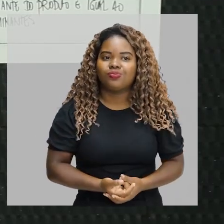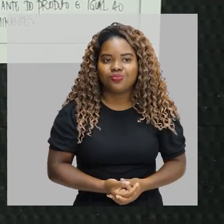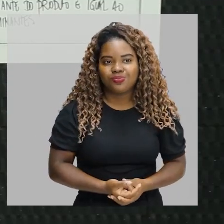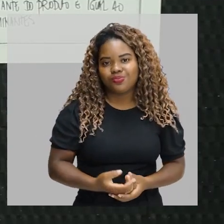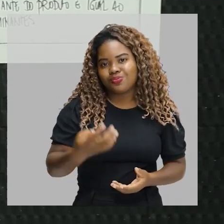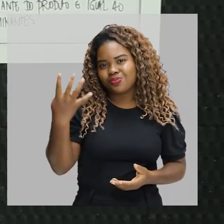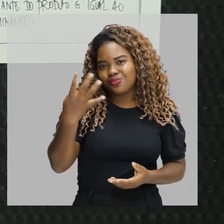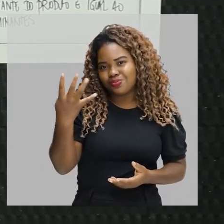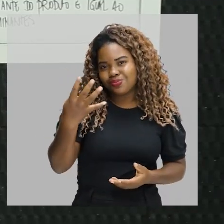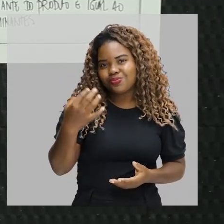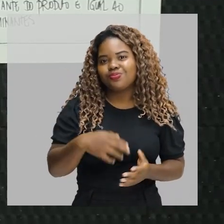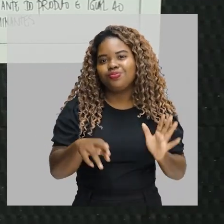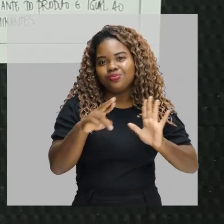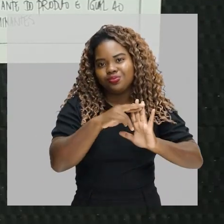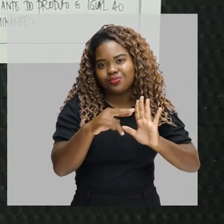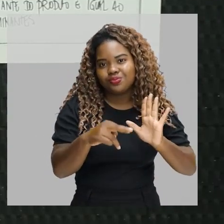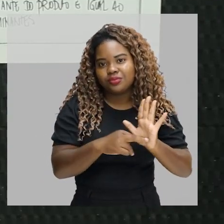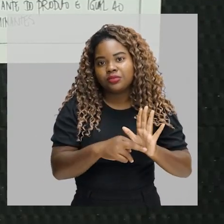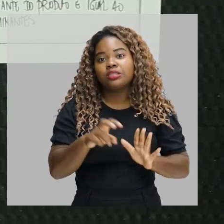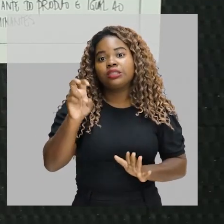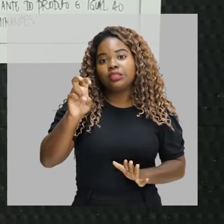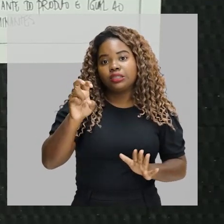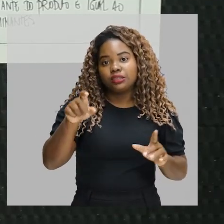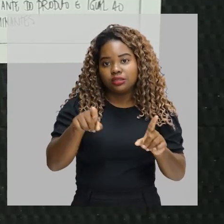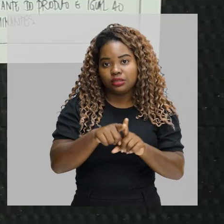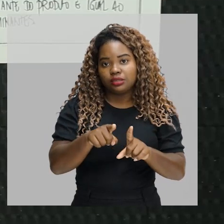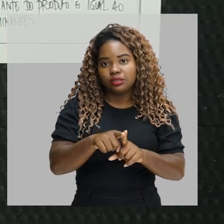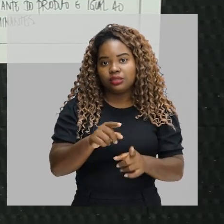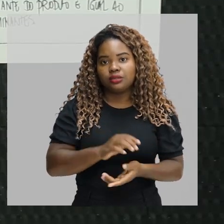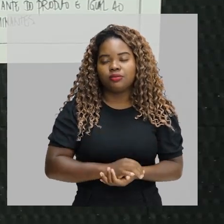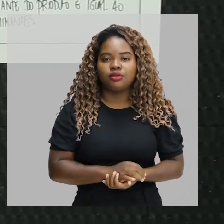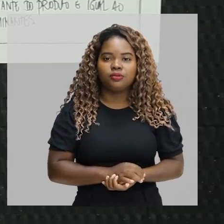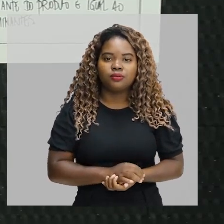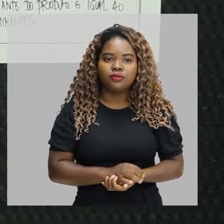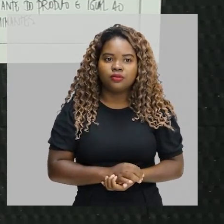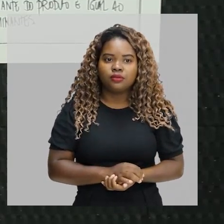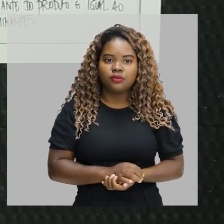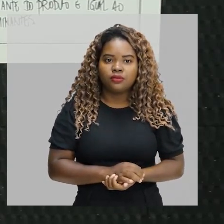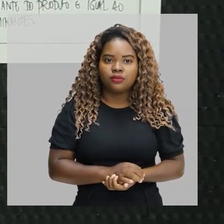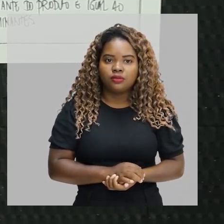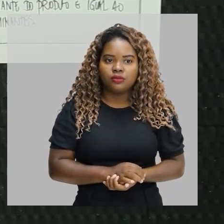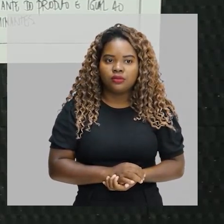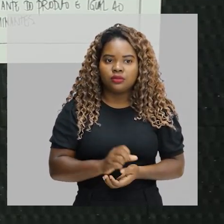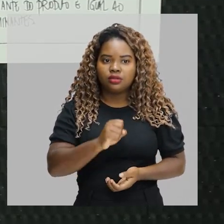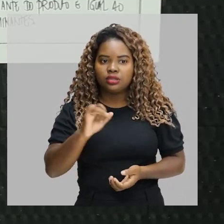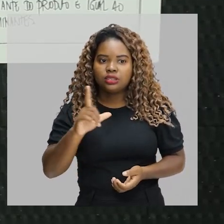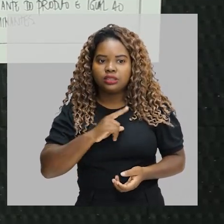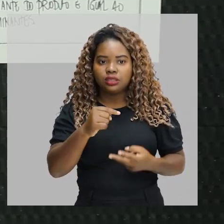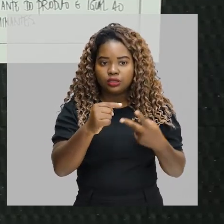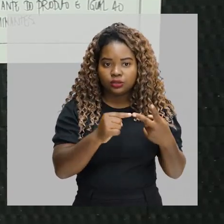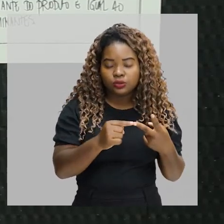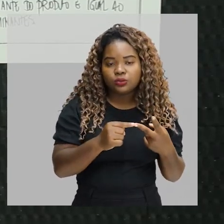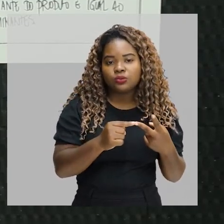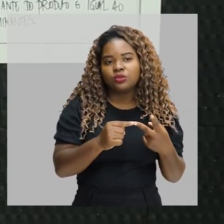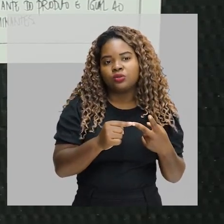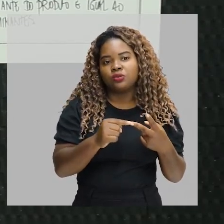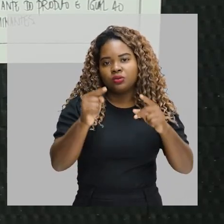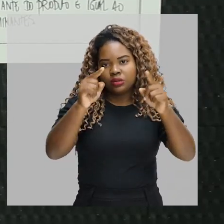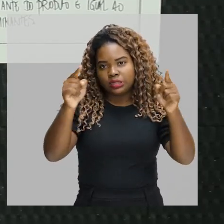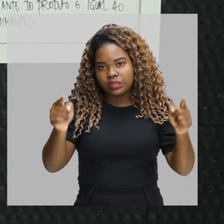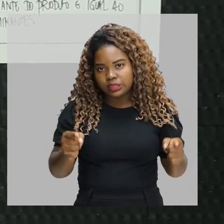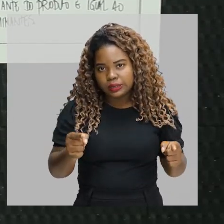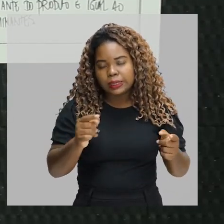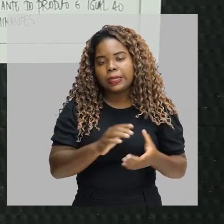Certo? E a nossa quinta propriedade, se você tem duas matrizes, tá?